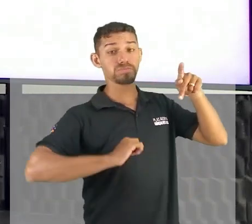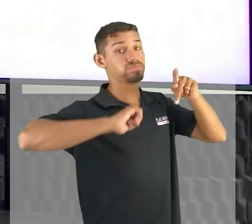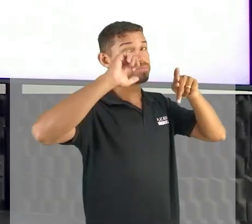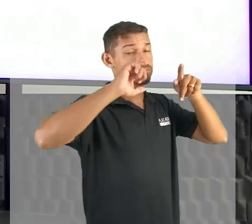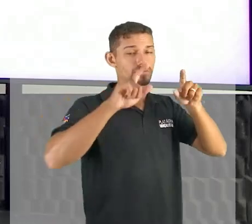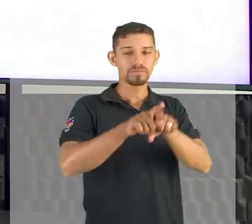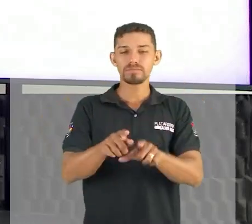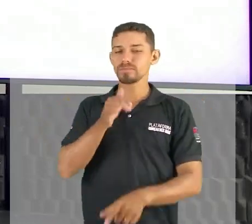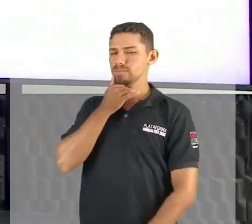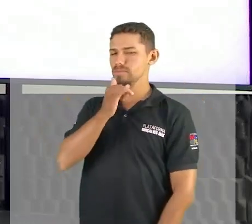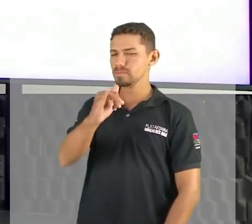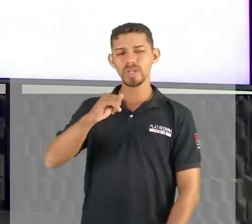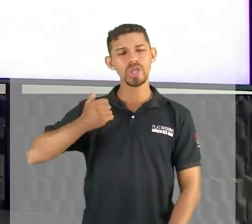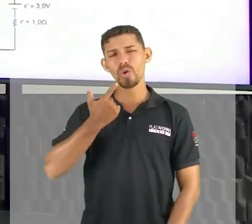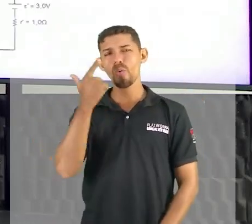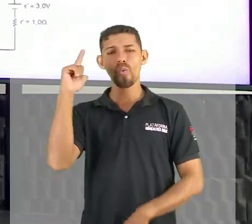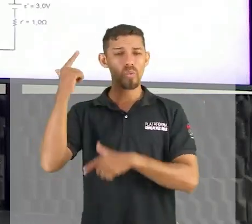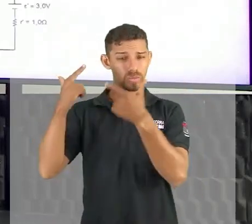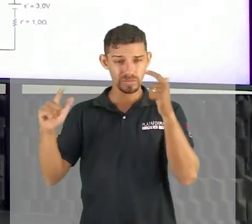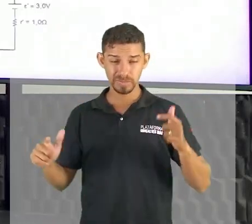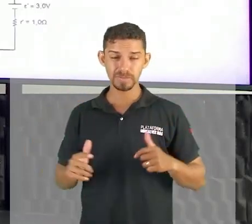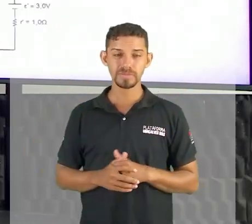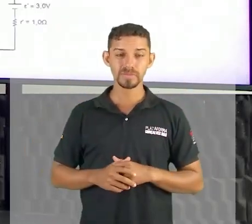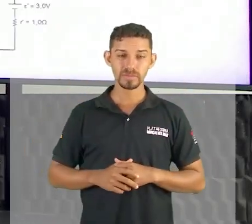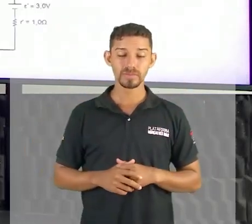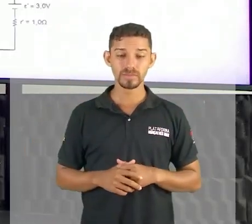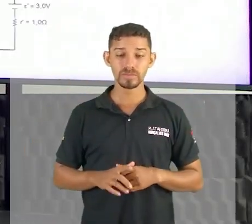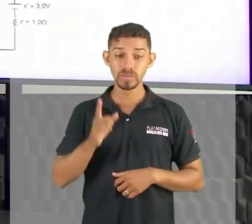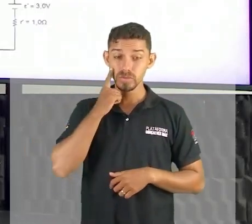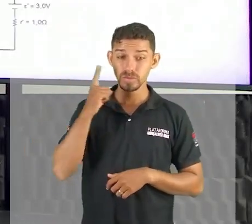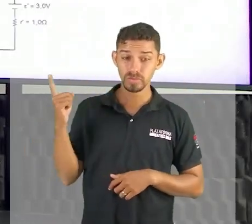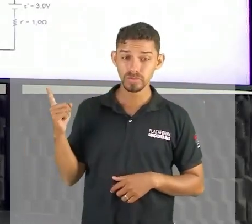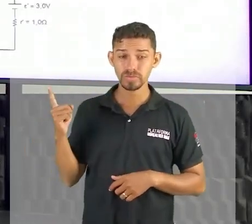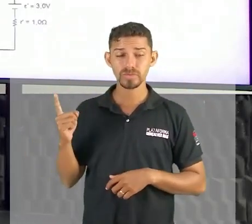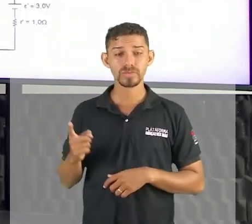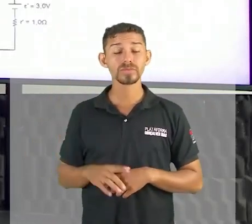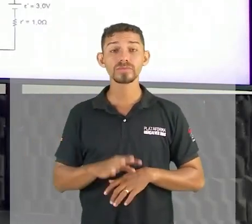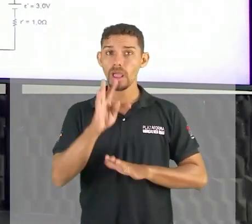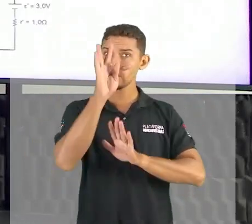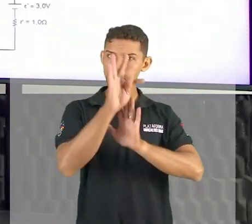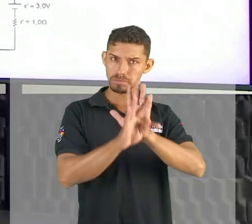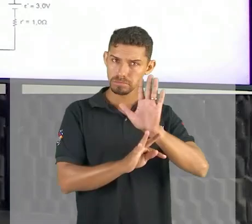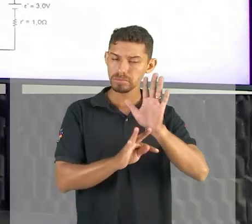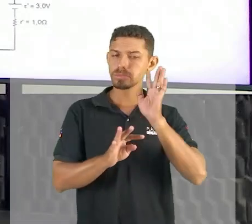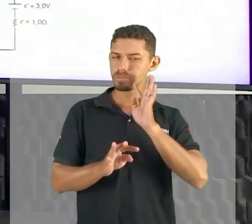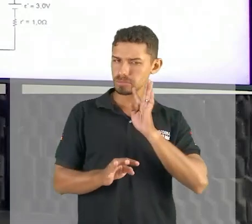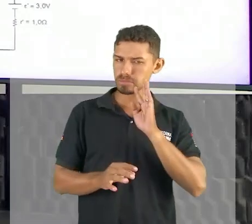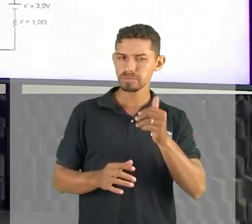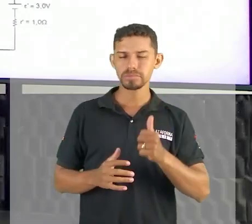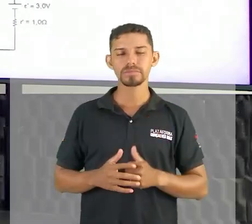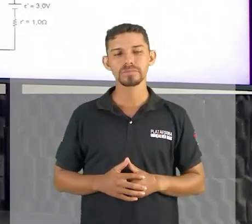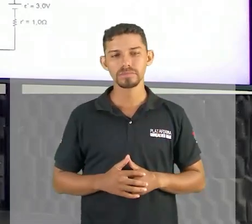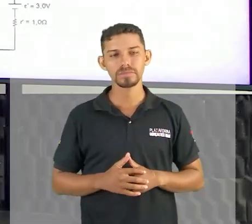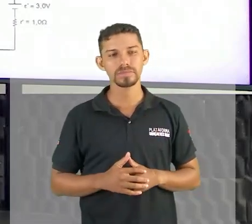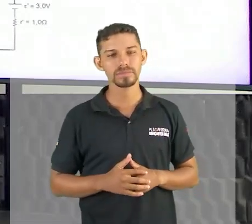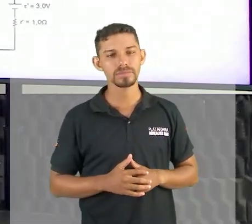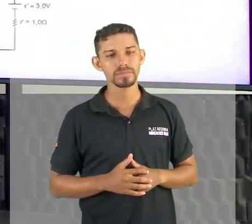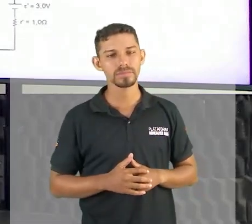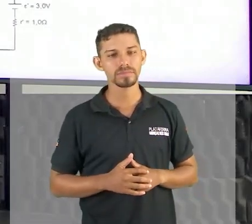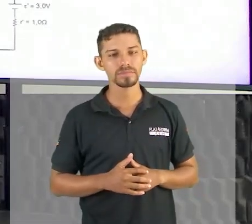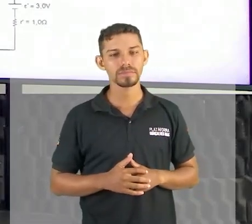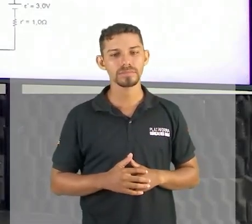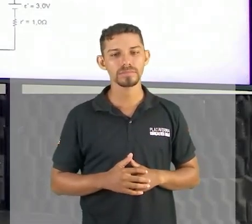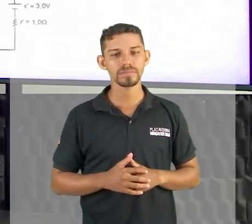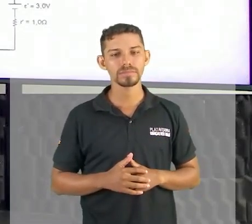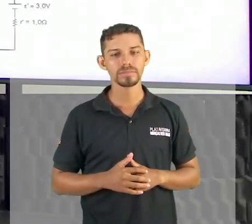elétrica entre outras a seguir então fo um texto legalzinho mas ele não vai ter muita